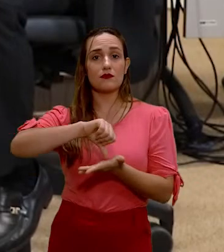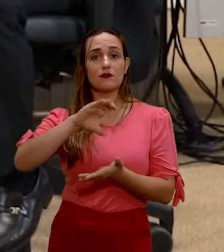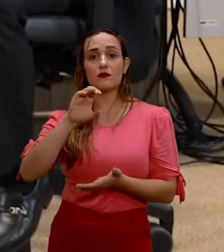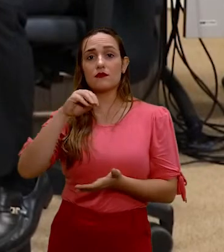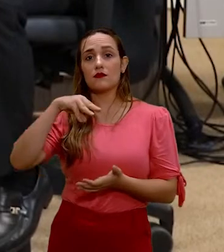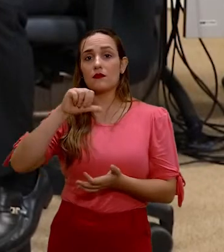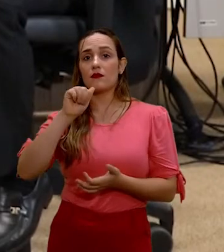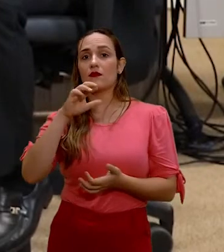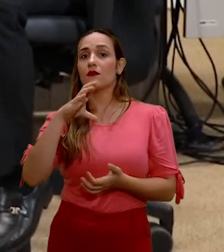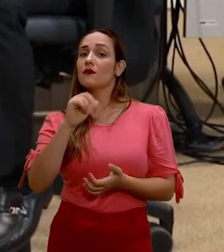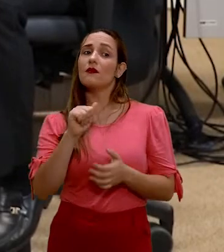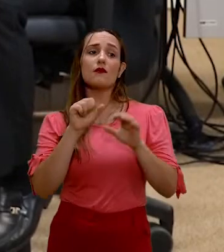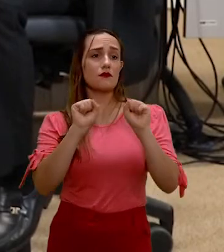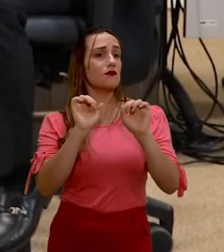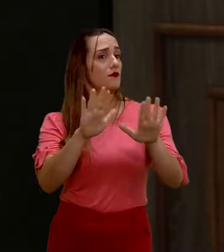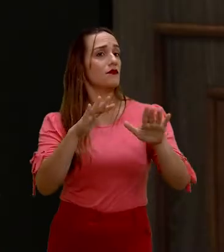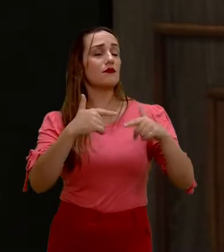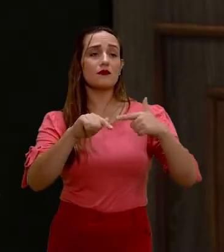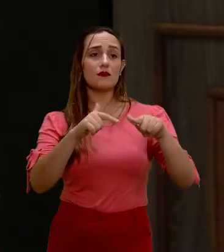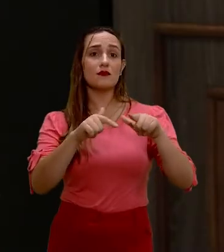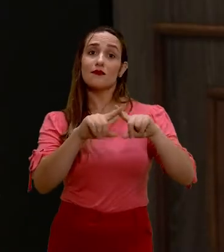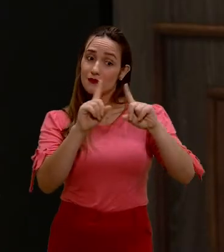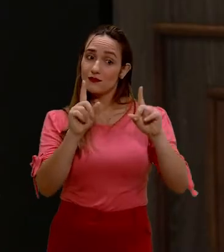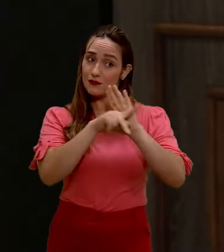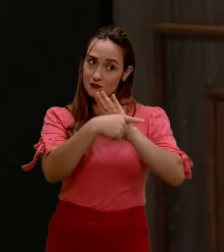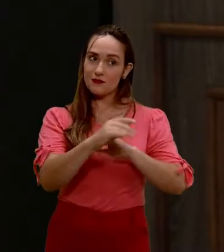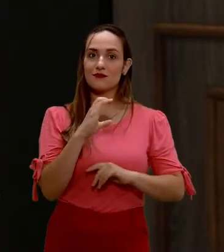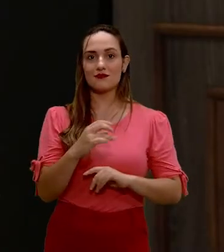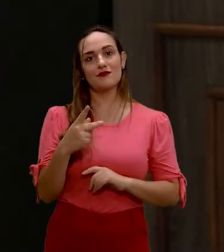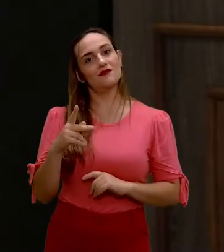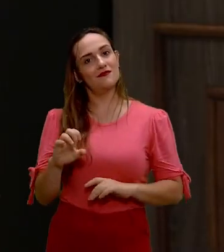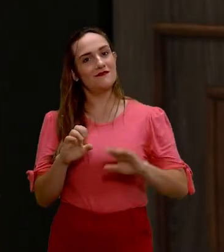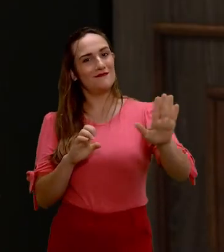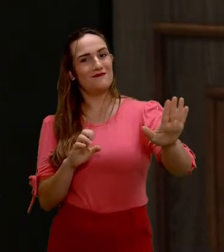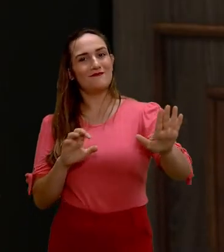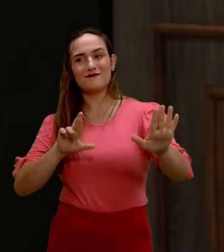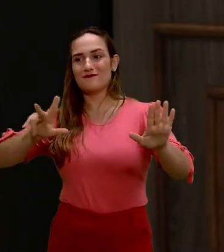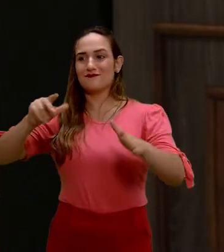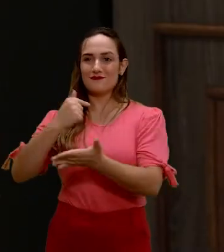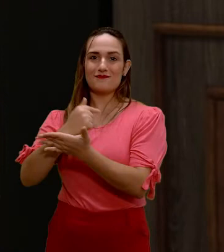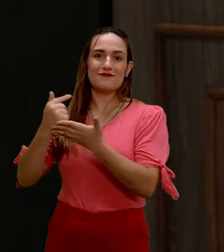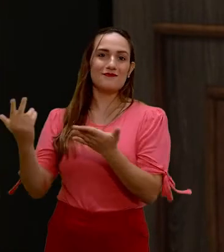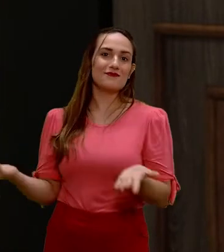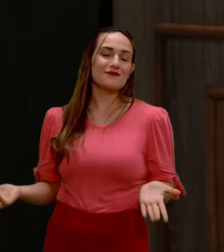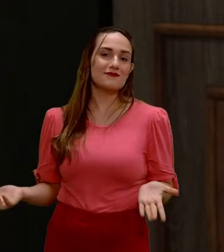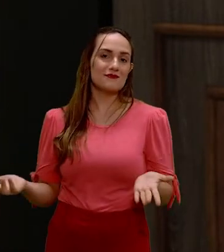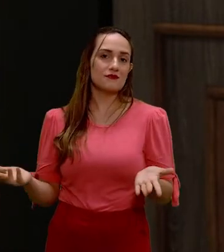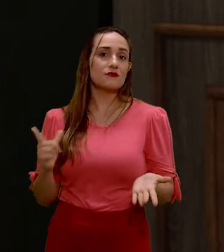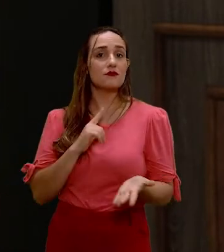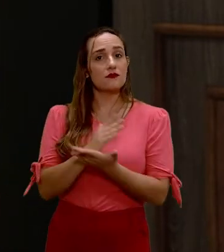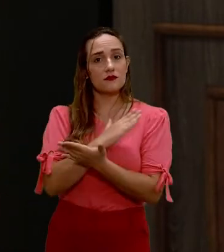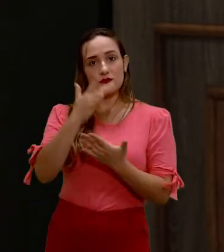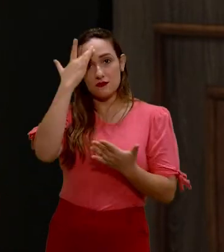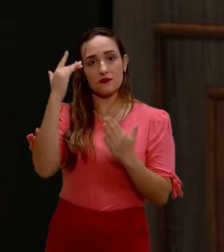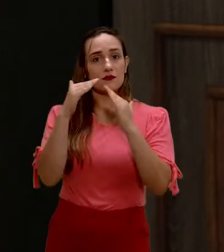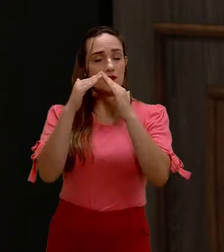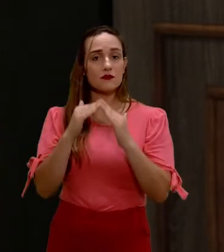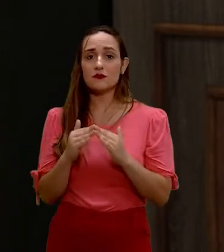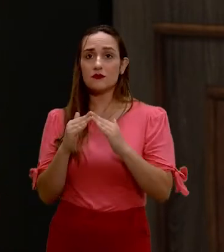Então isso já iniciou. Para nós não é uma novidade. A gente já tinha isso. Nós temos servidores que moram fora do